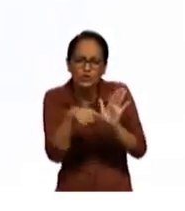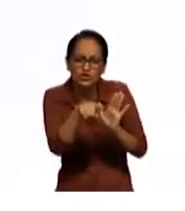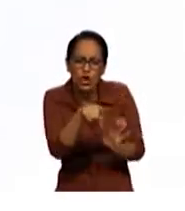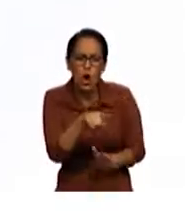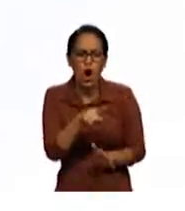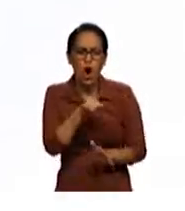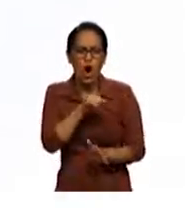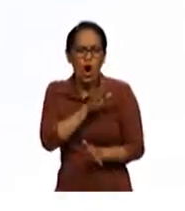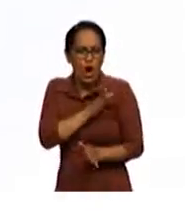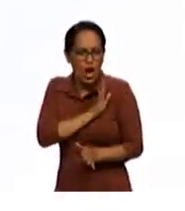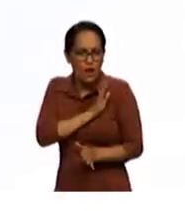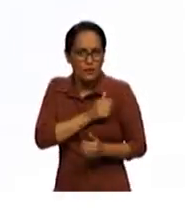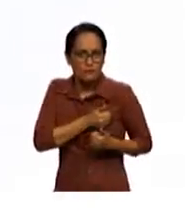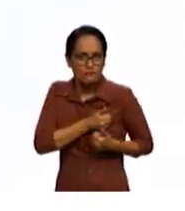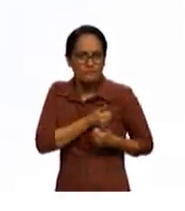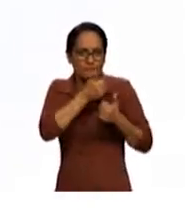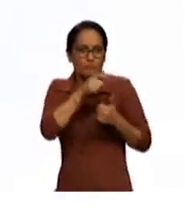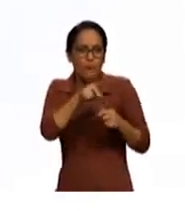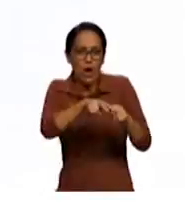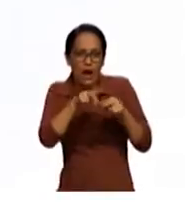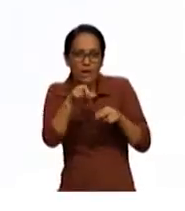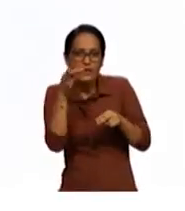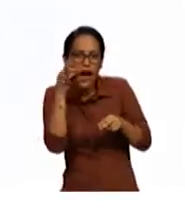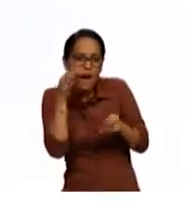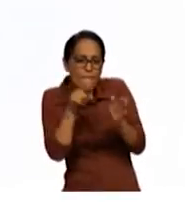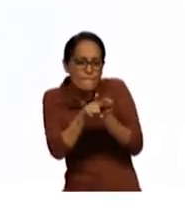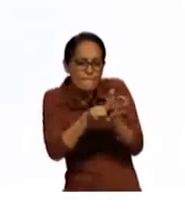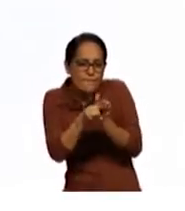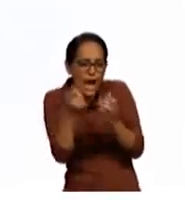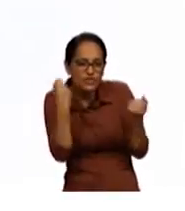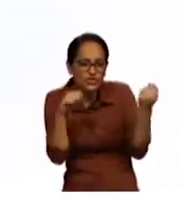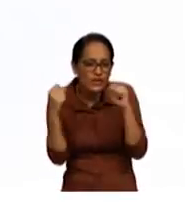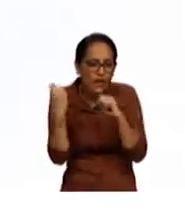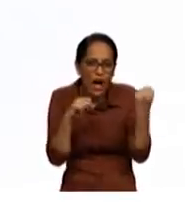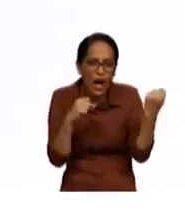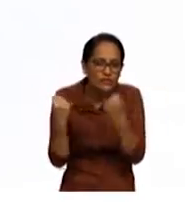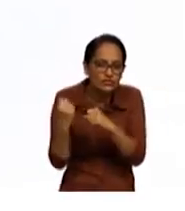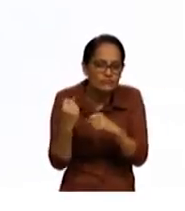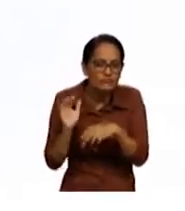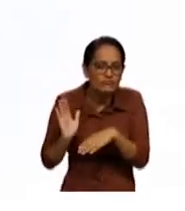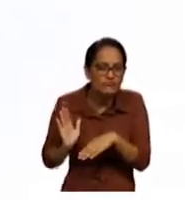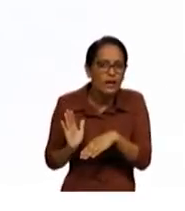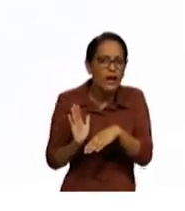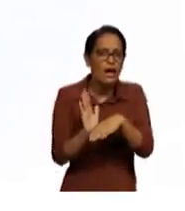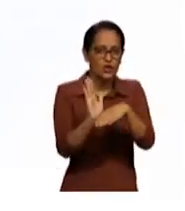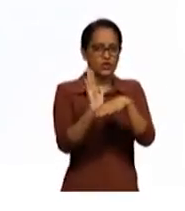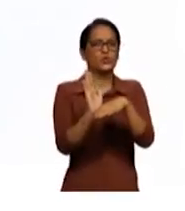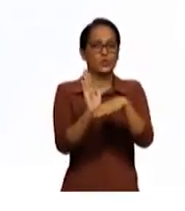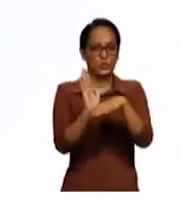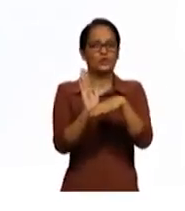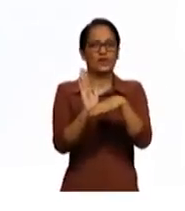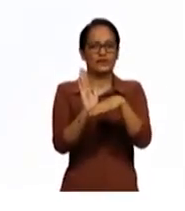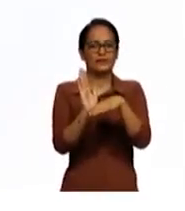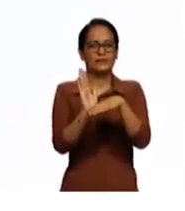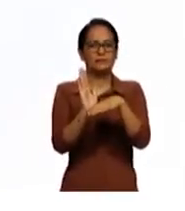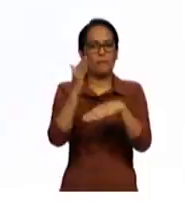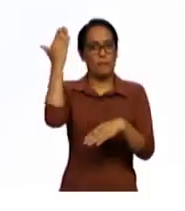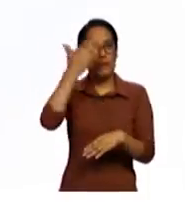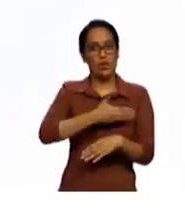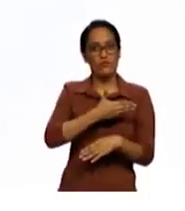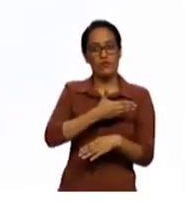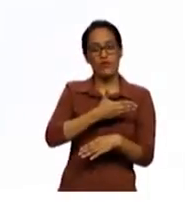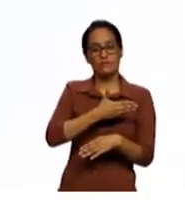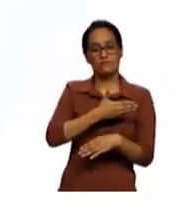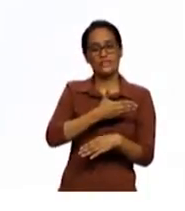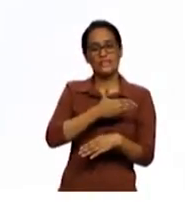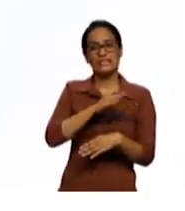cardíaca em resposta ao exercício, mas verificou-se que os benefícios do exercício físico são